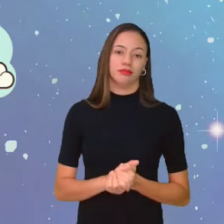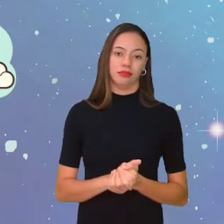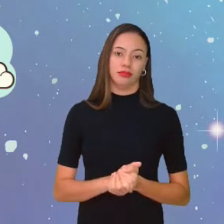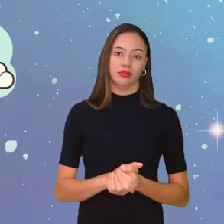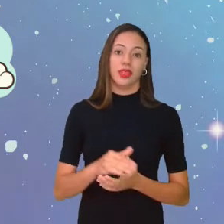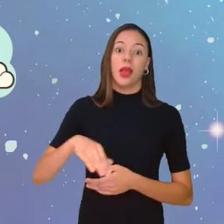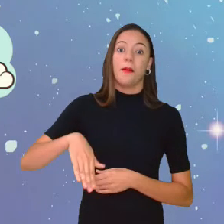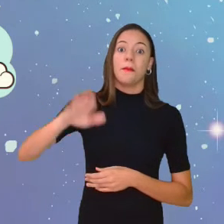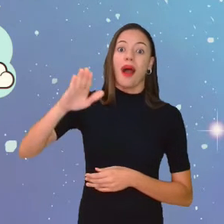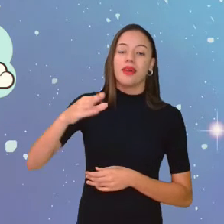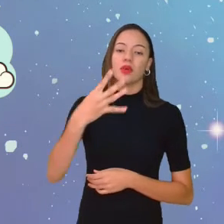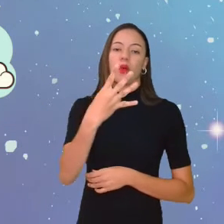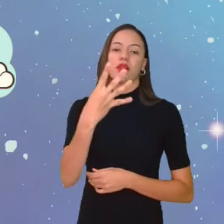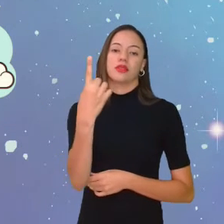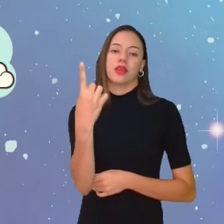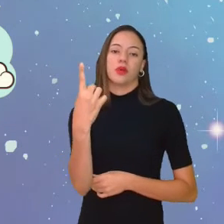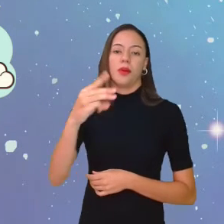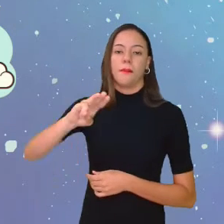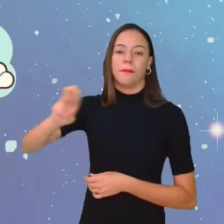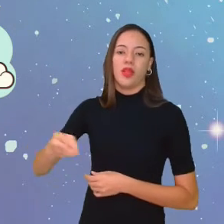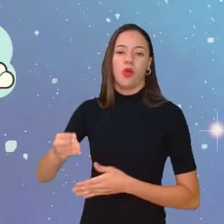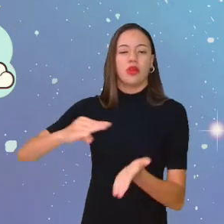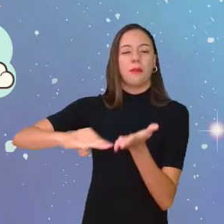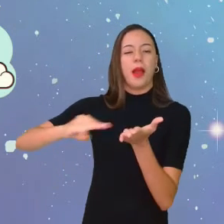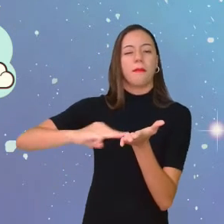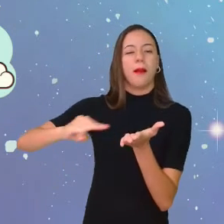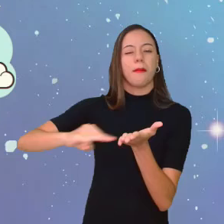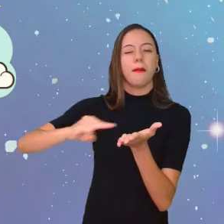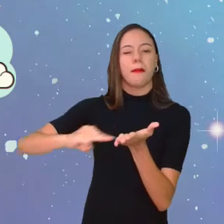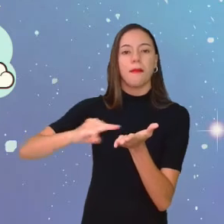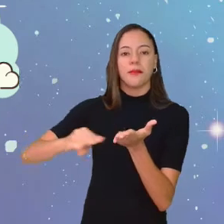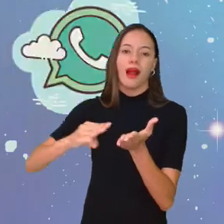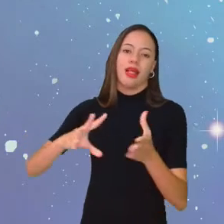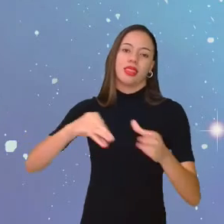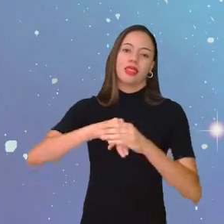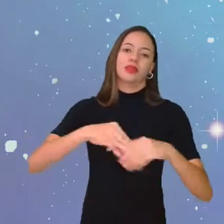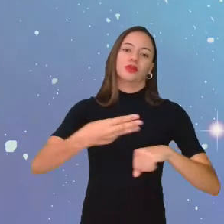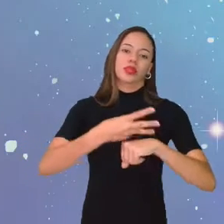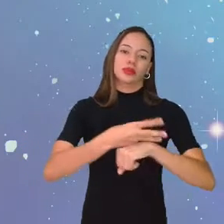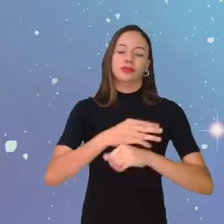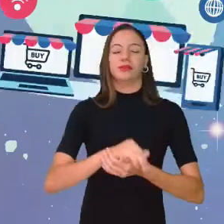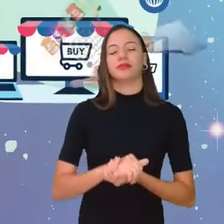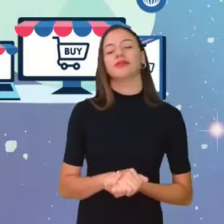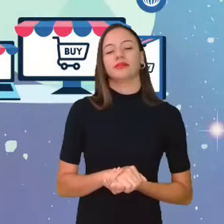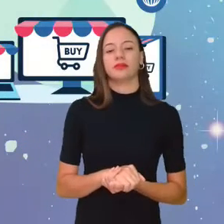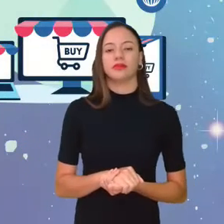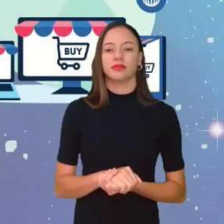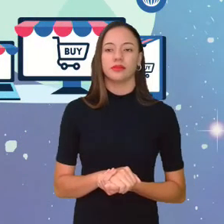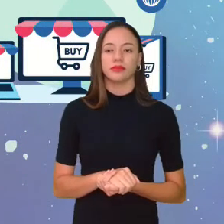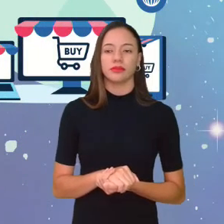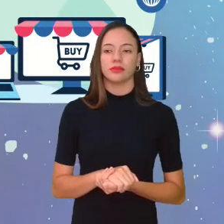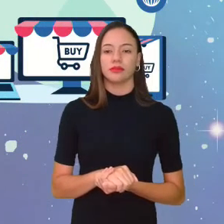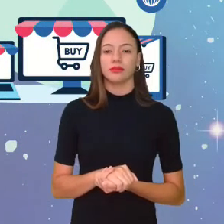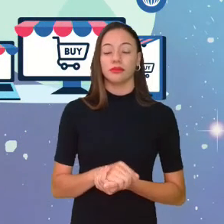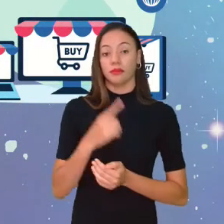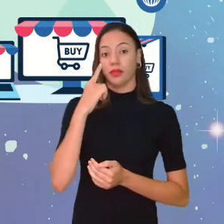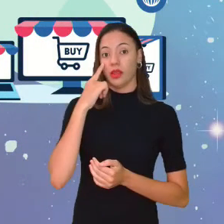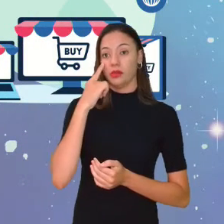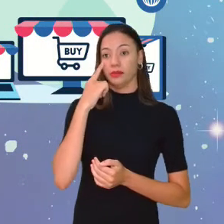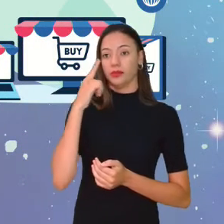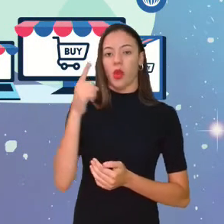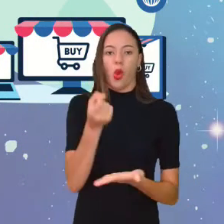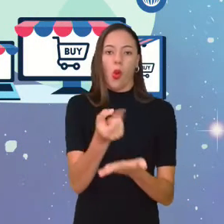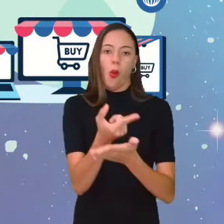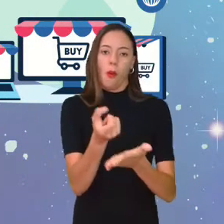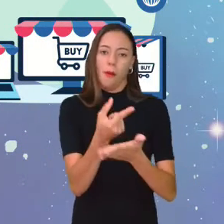mais de 41 milhões de mensagens trocadas no WhatsApp, né? Olha, com relação a compras,